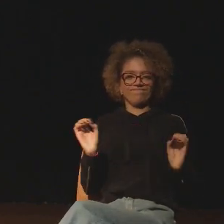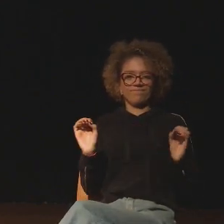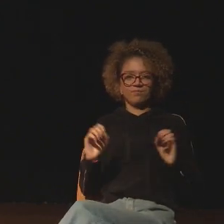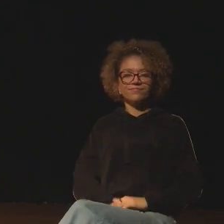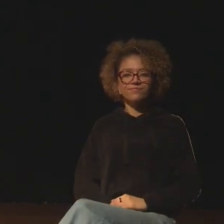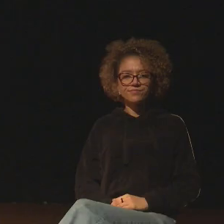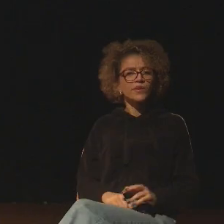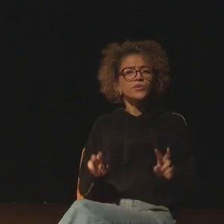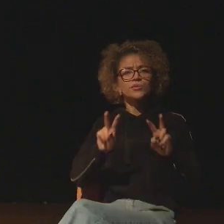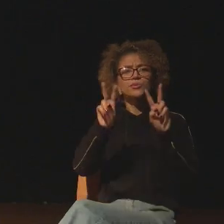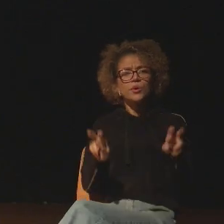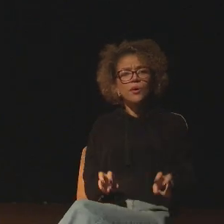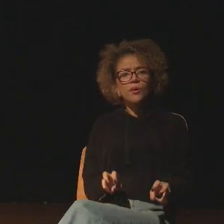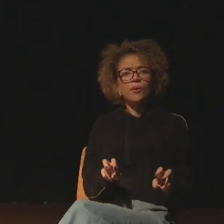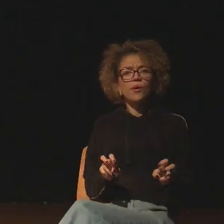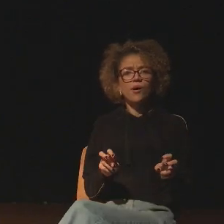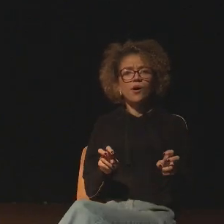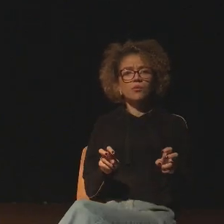Acessibilidade,